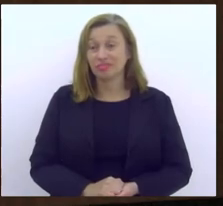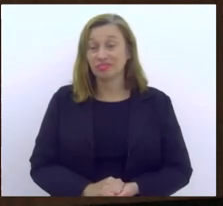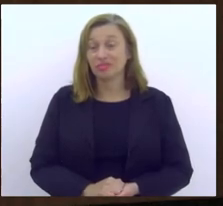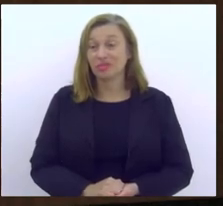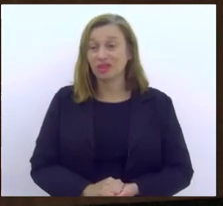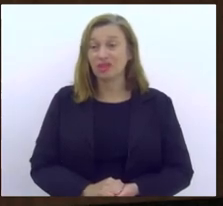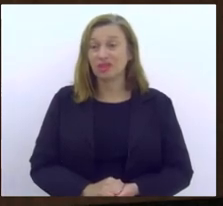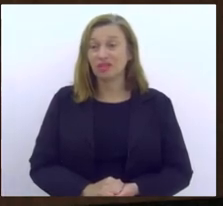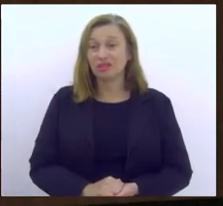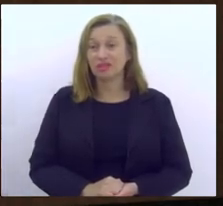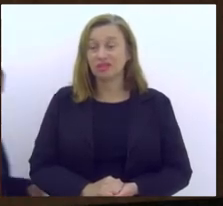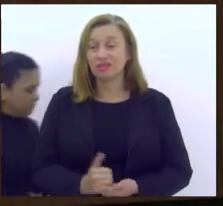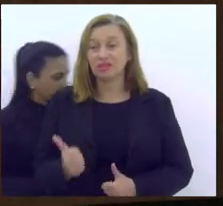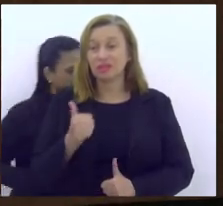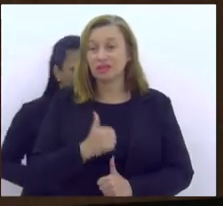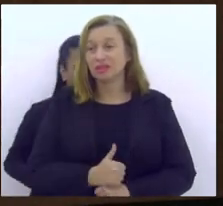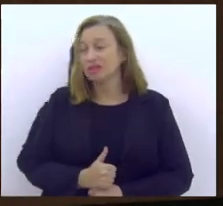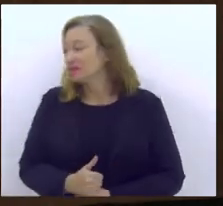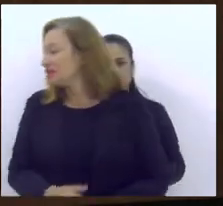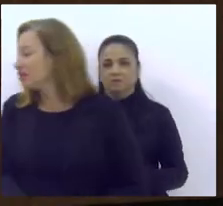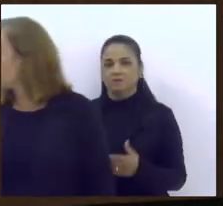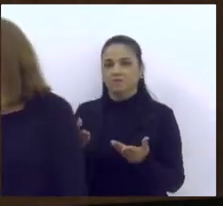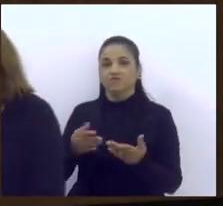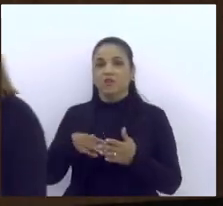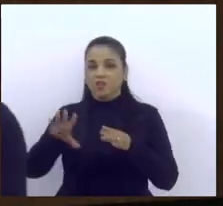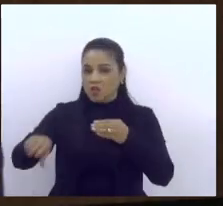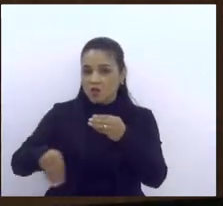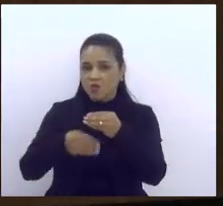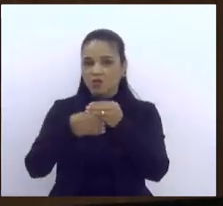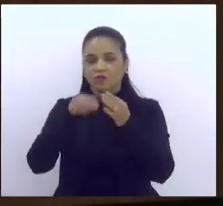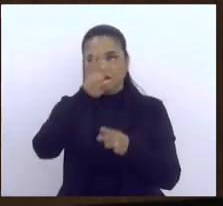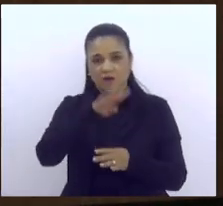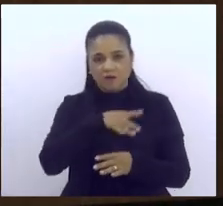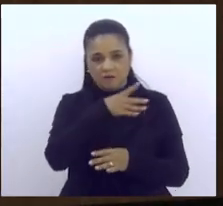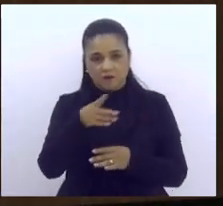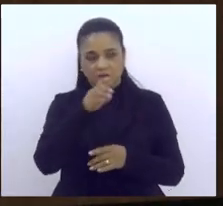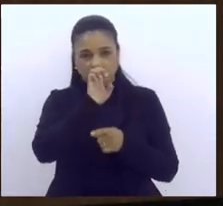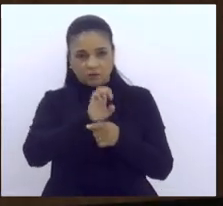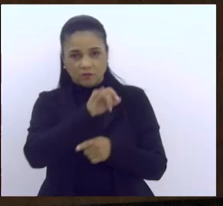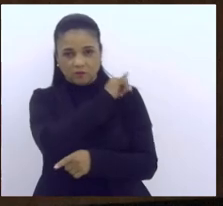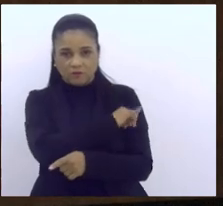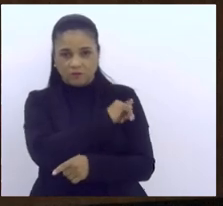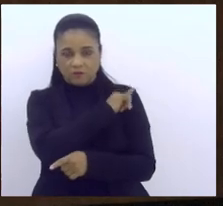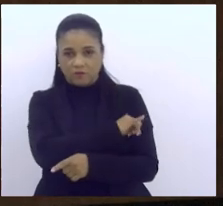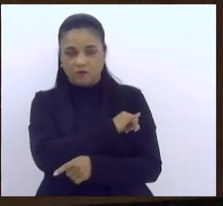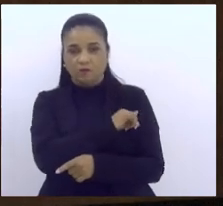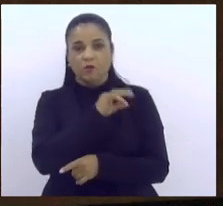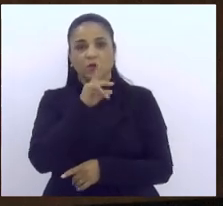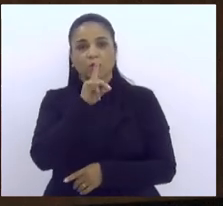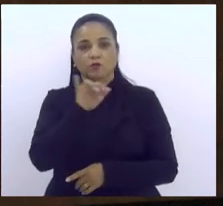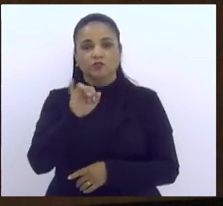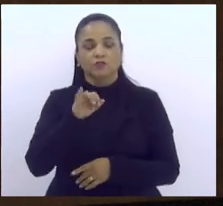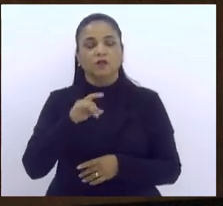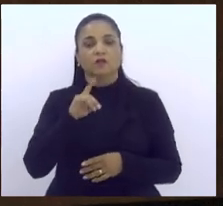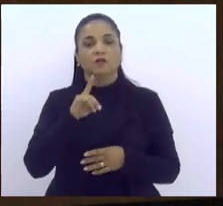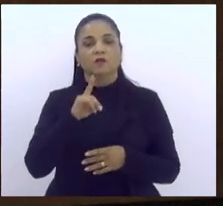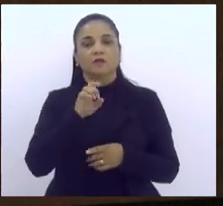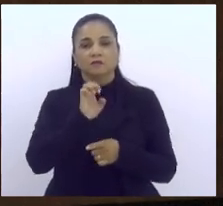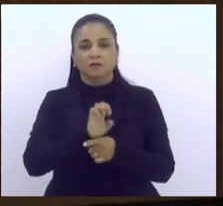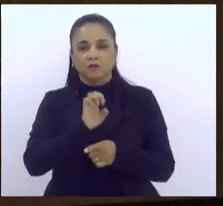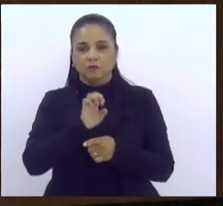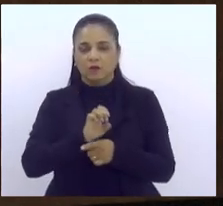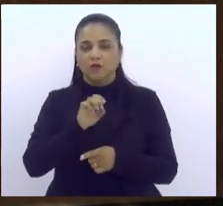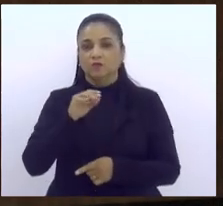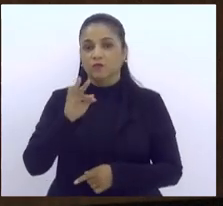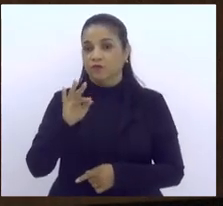ser favorável para o projeto de lei, que inclui no calendário do Estado do Rio de Janeiro o Dia Estadual do Físico. Esse dia foi escolhido,